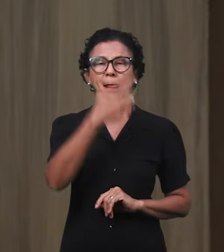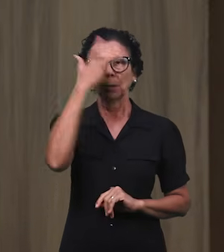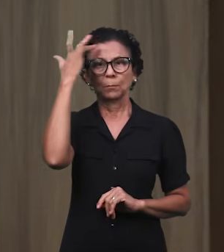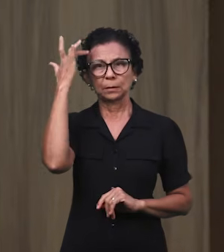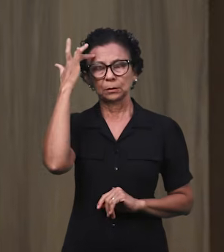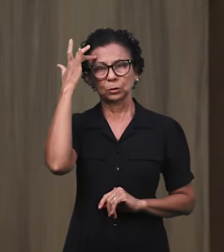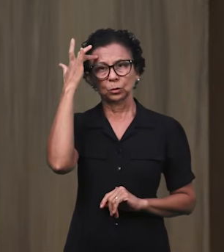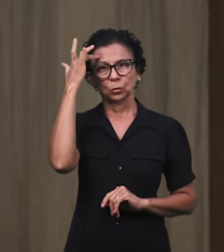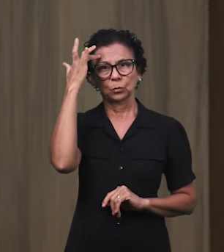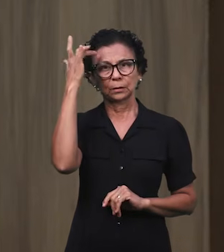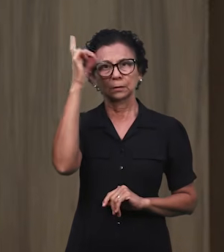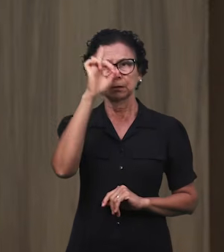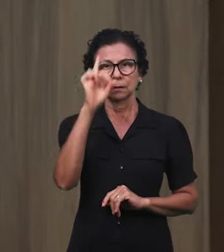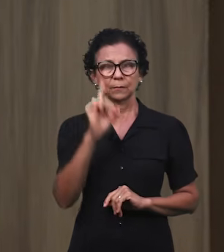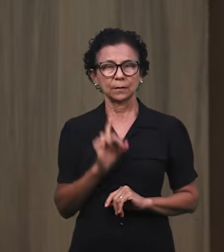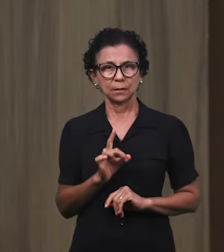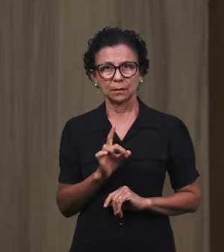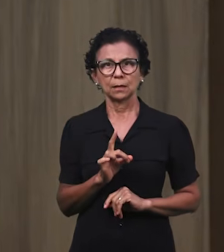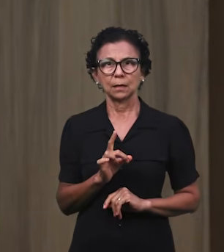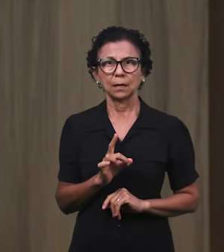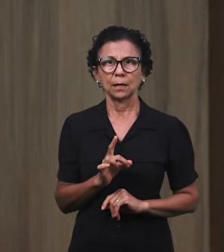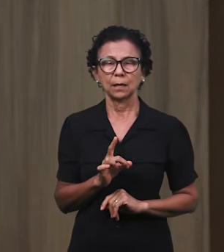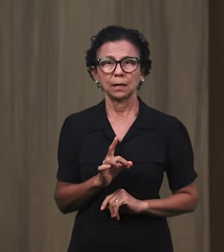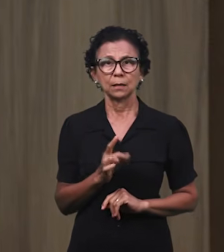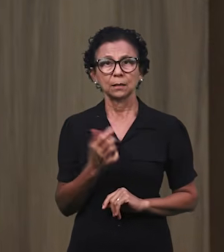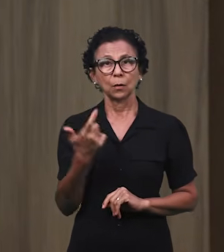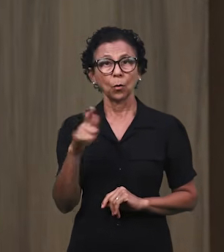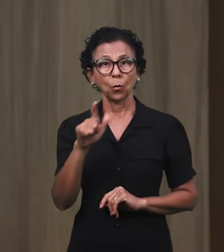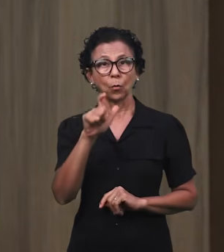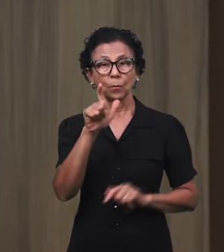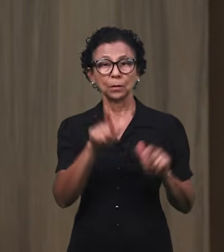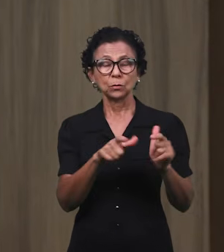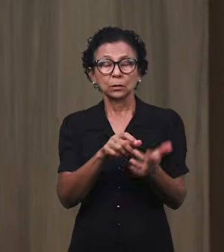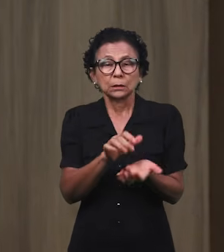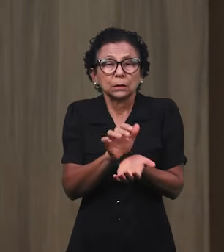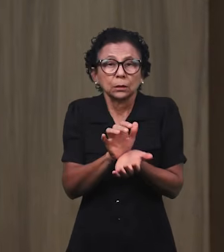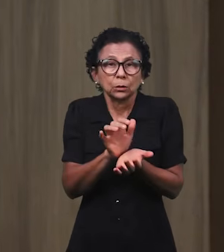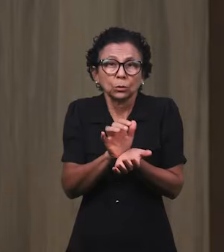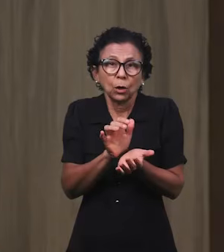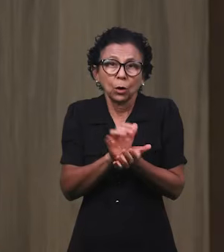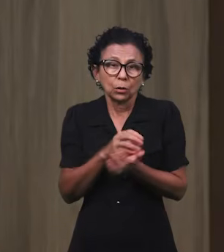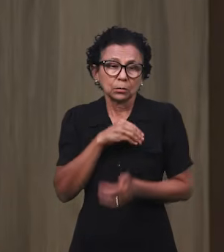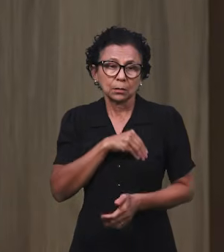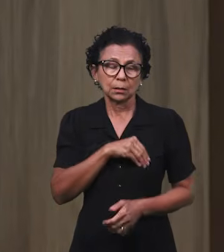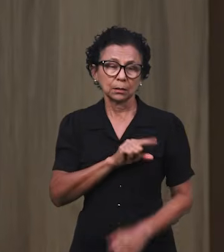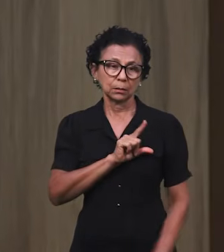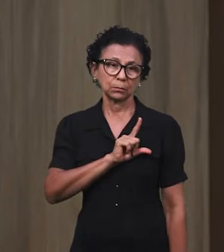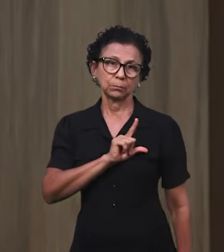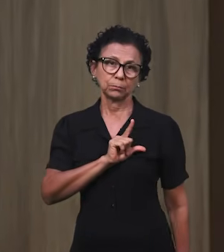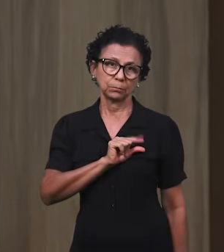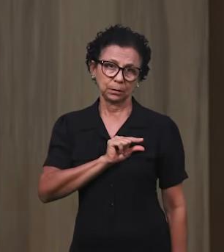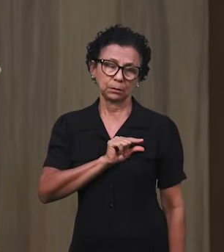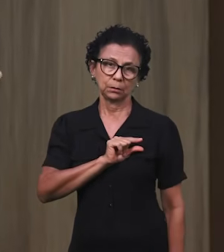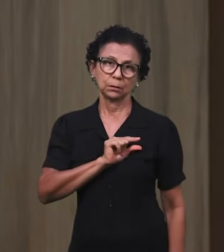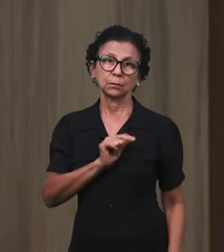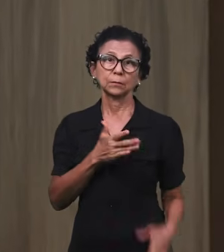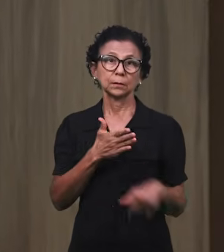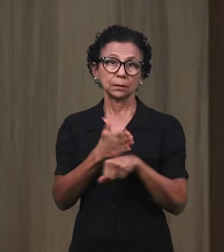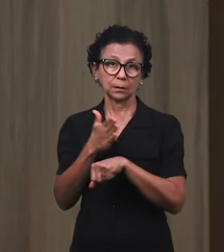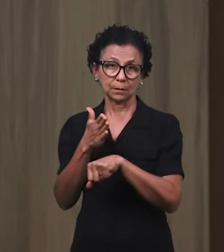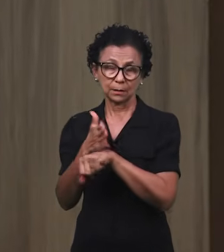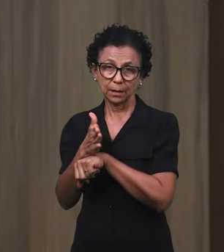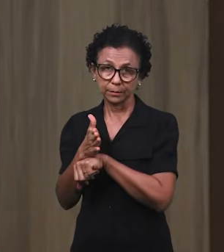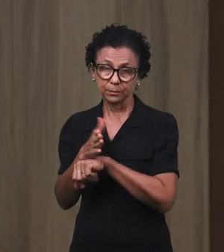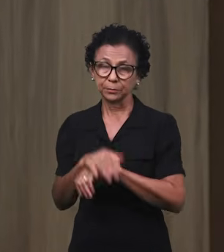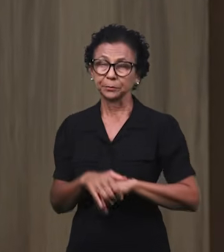com deficiência, né? Ou para idosos de baixa renda. Então, para ter acesso a